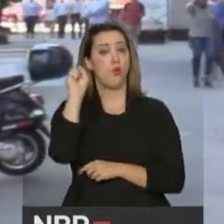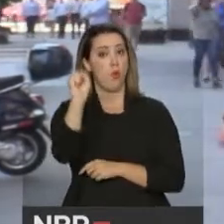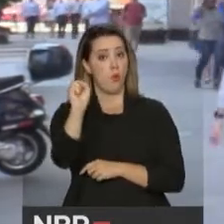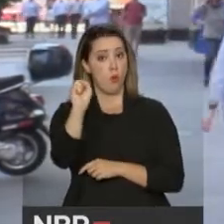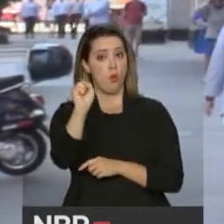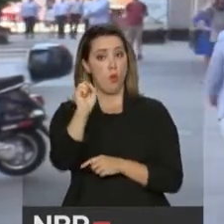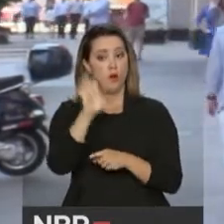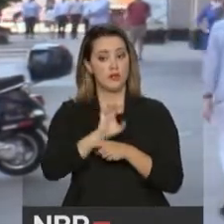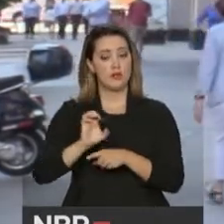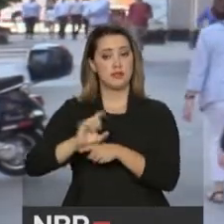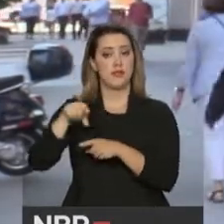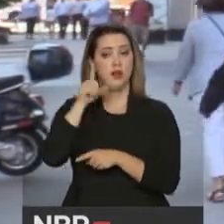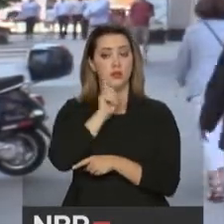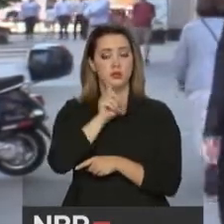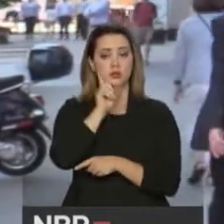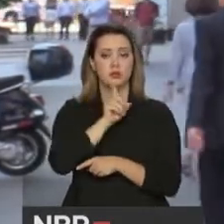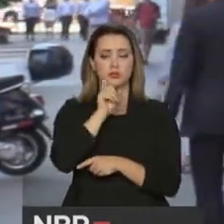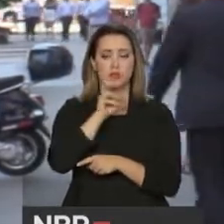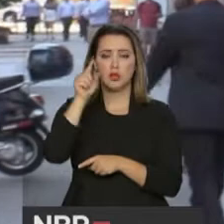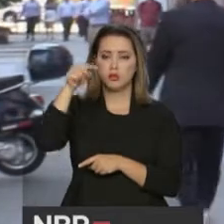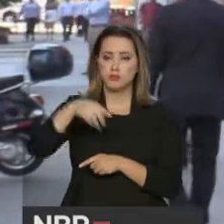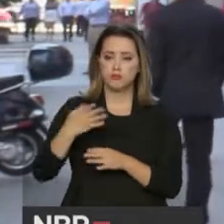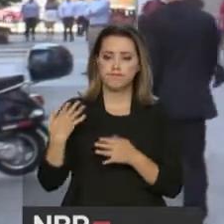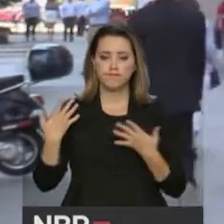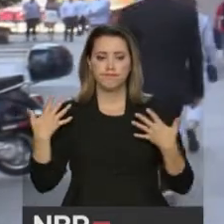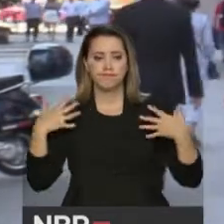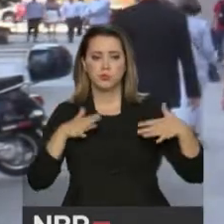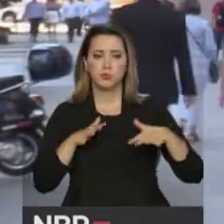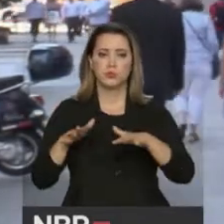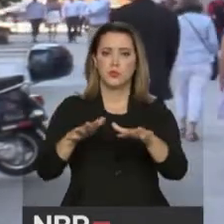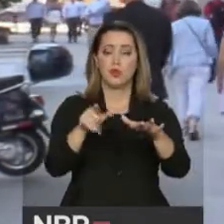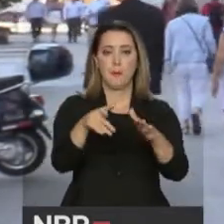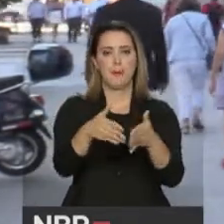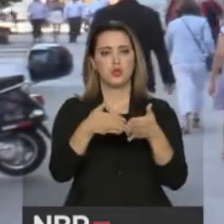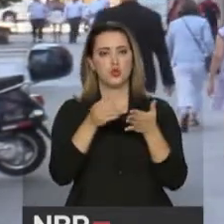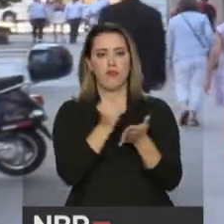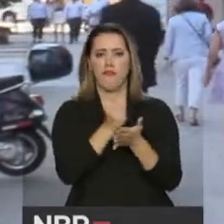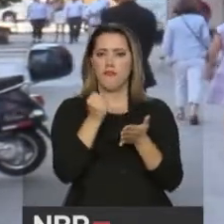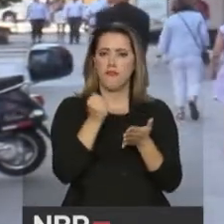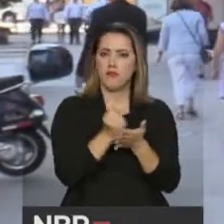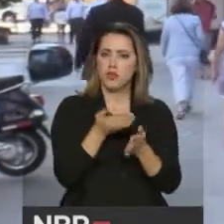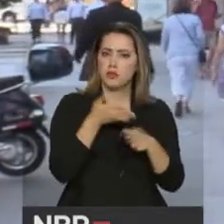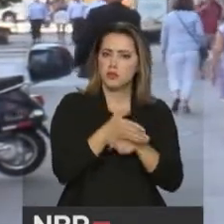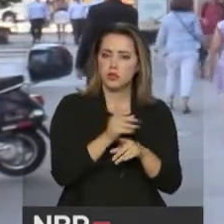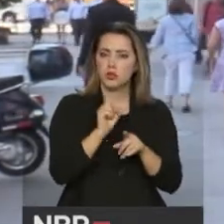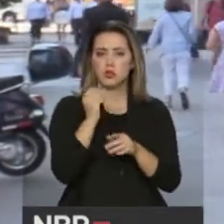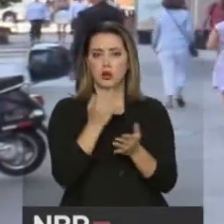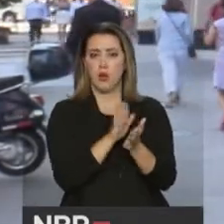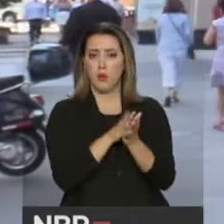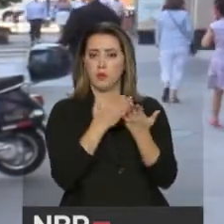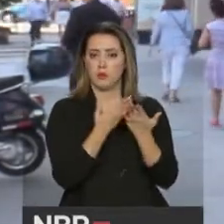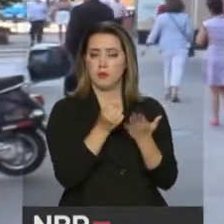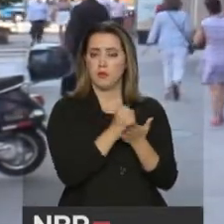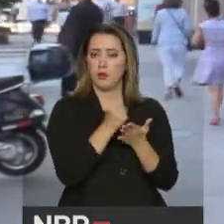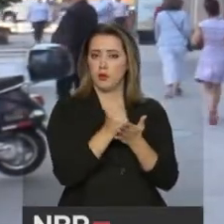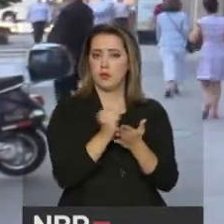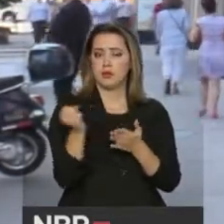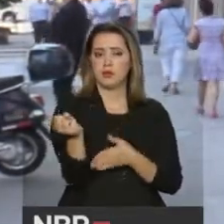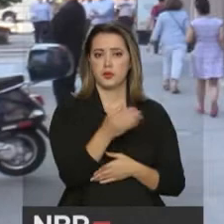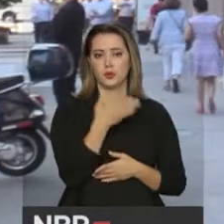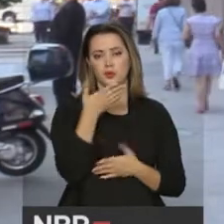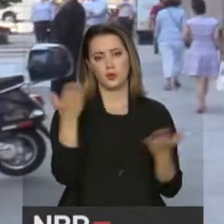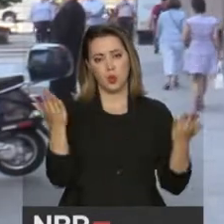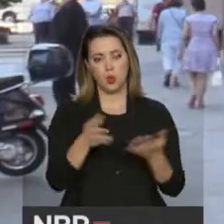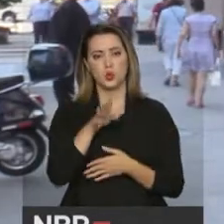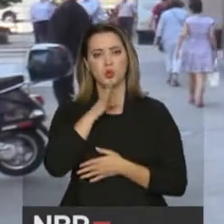estados americanos, como Carolina do Norte ou Virgínia, para pedir vistos ou fazer um passaporte novo. Hoje,